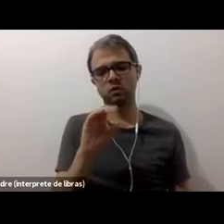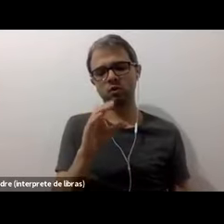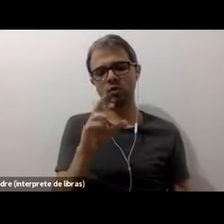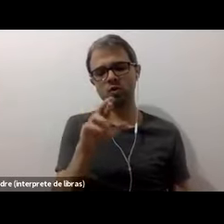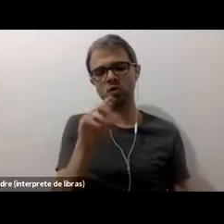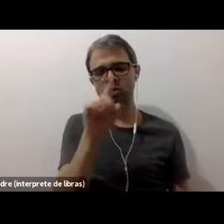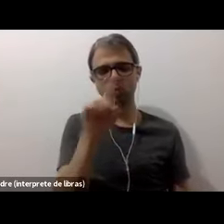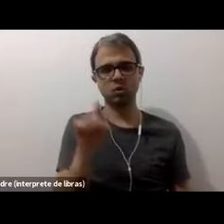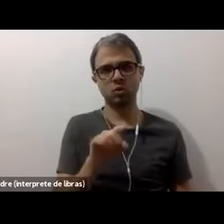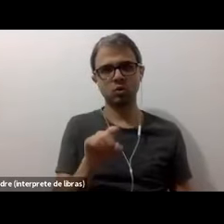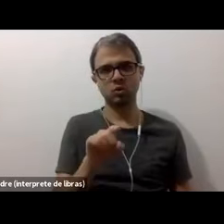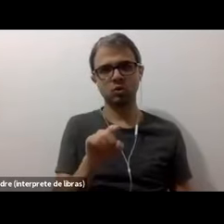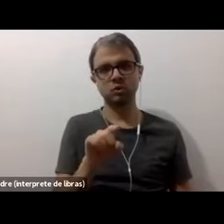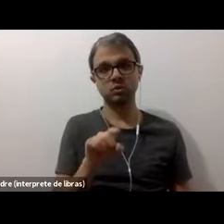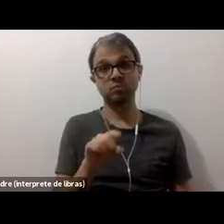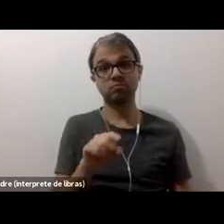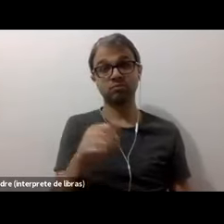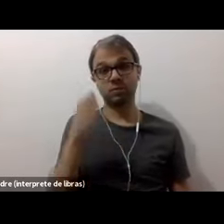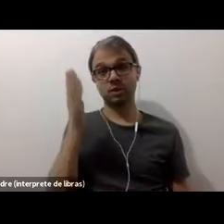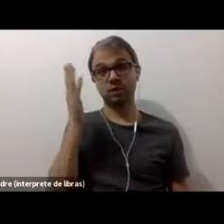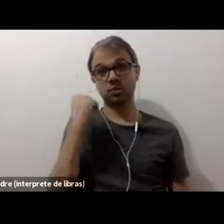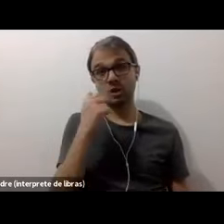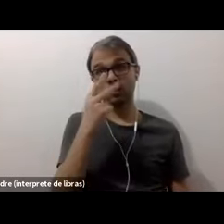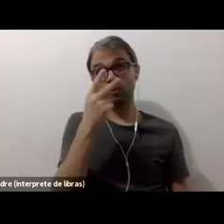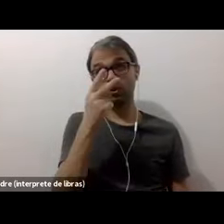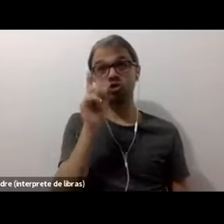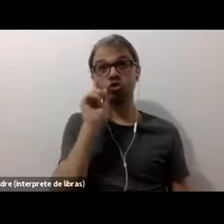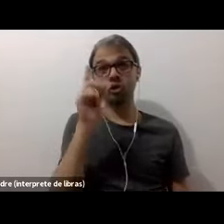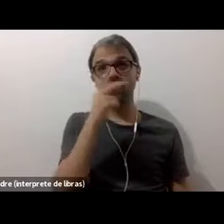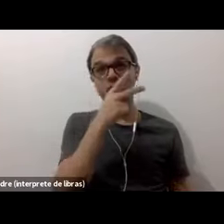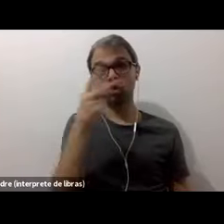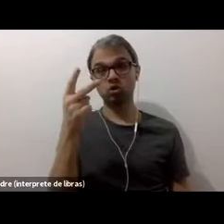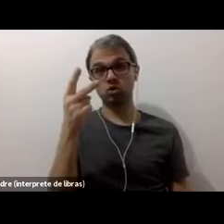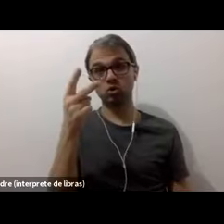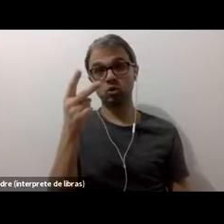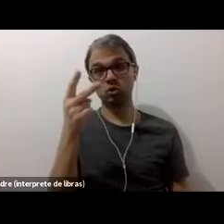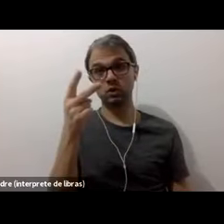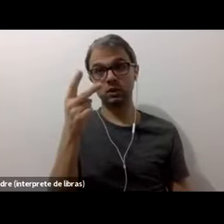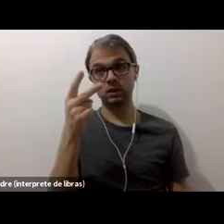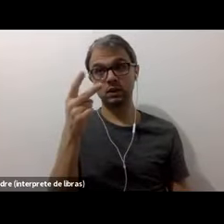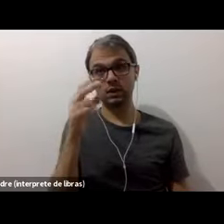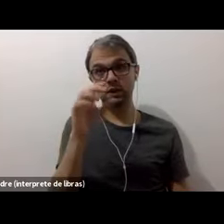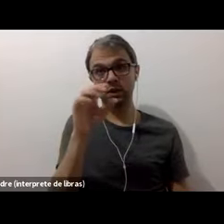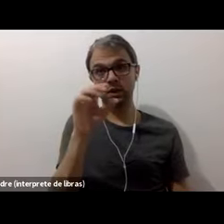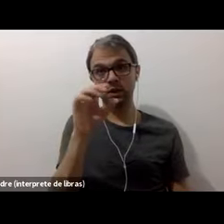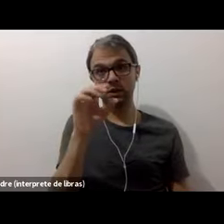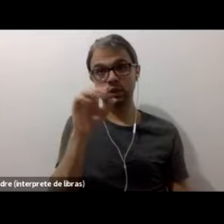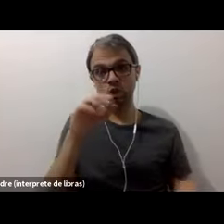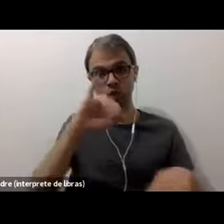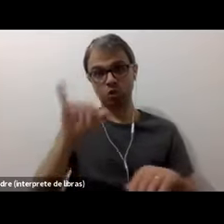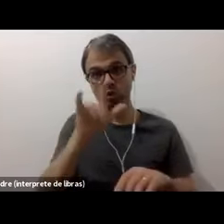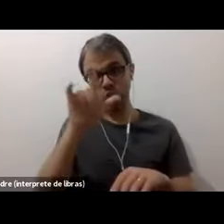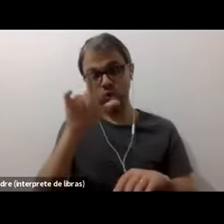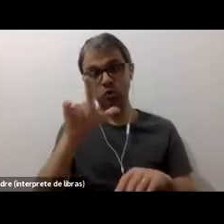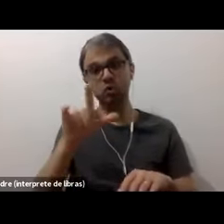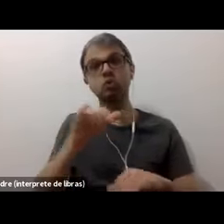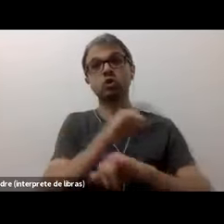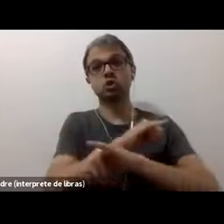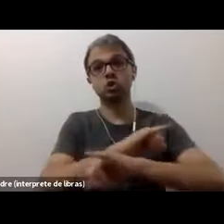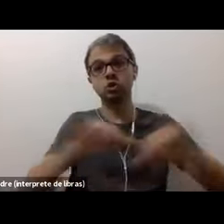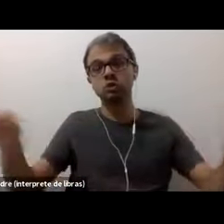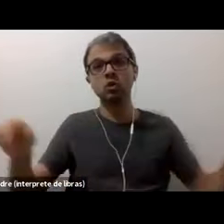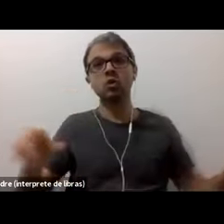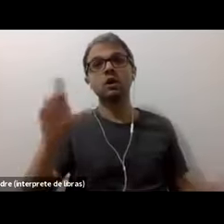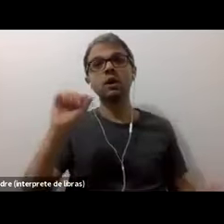semana passada, e ele pensa justamente esse contexto demográfico de retorno às aulas. E